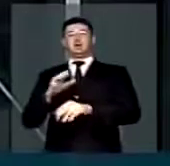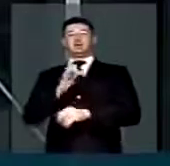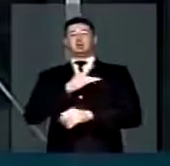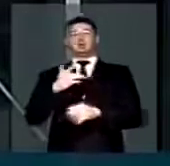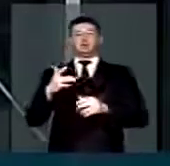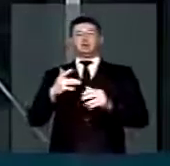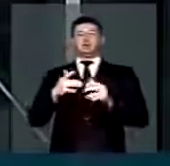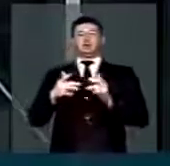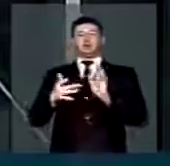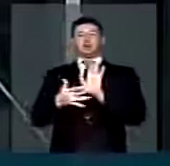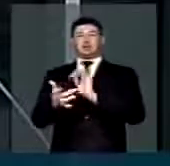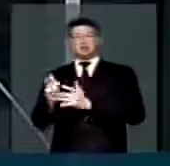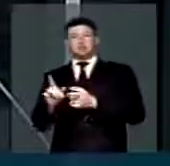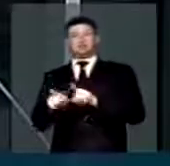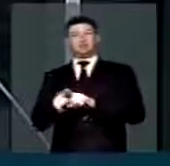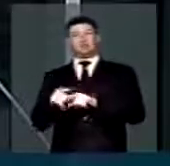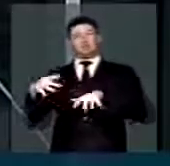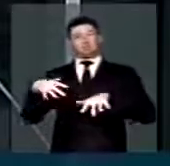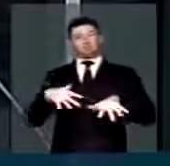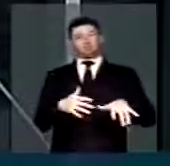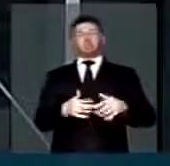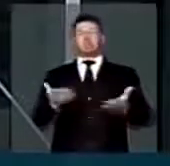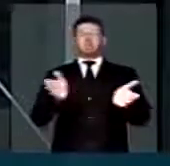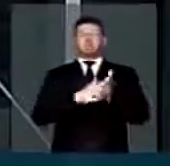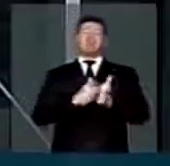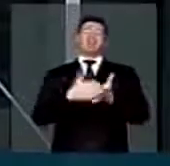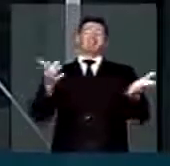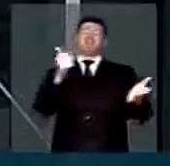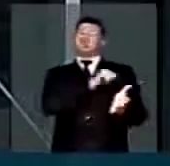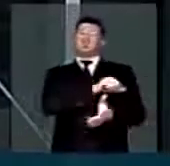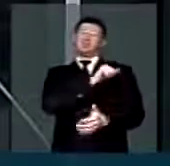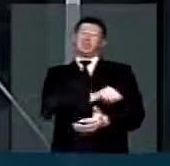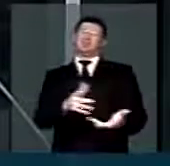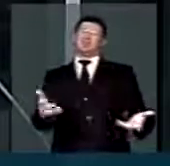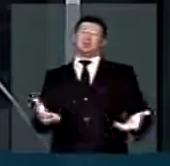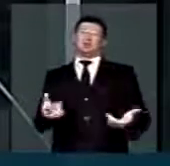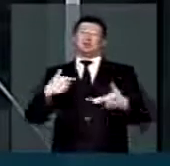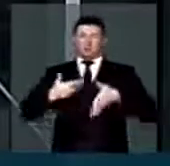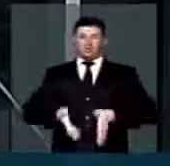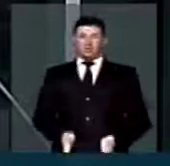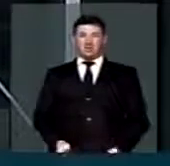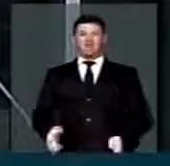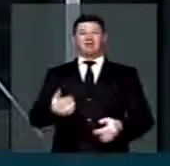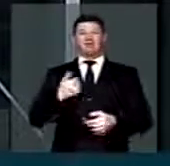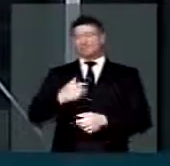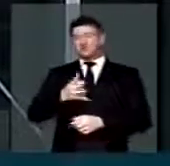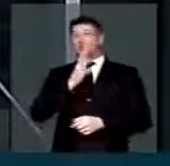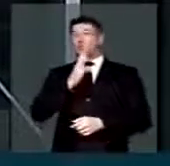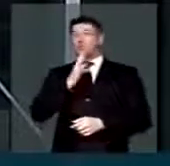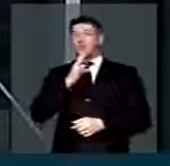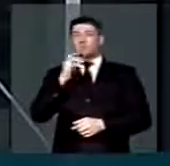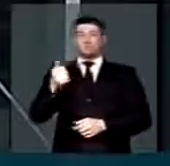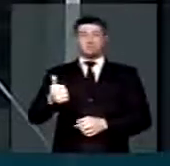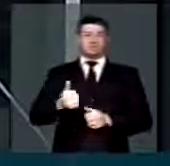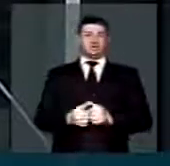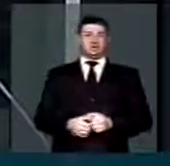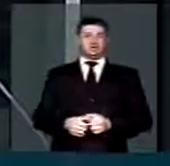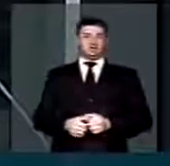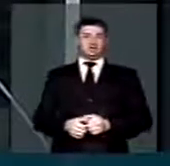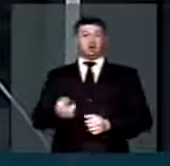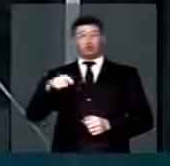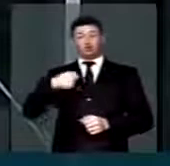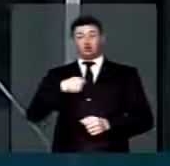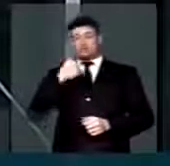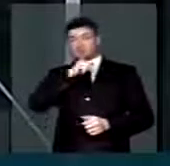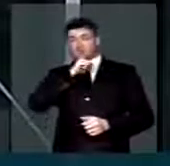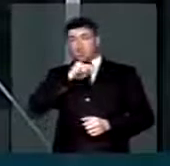em canções e rituais. Parabéns, meu Rio! Cidade que nasci e que entendo e conheço. Um pouco de mãe